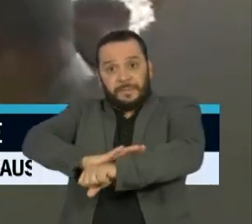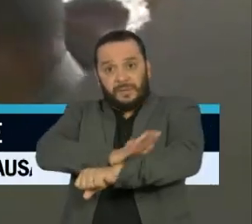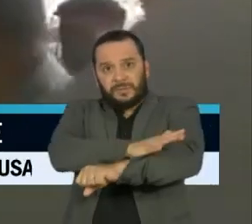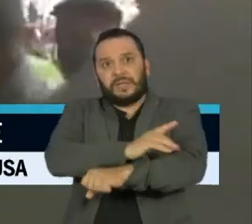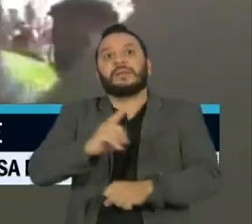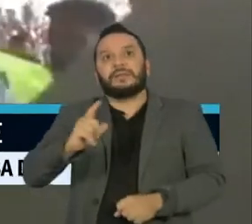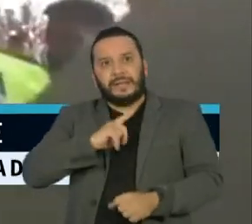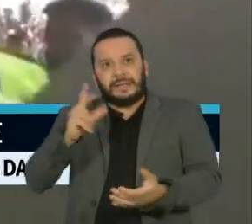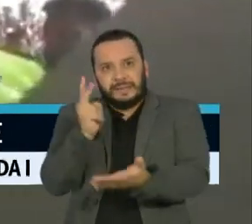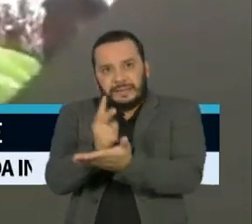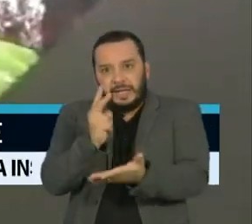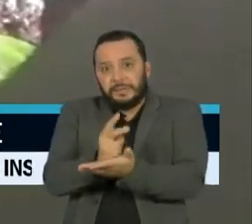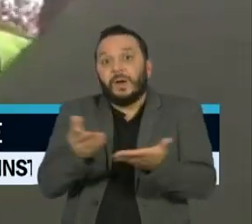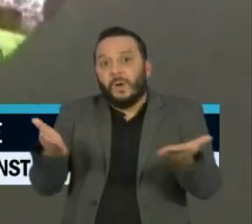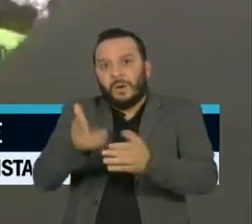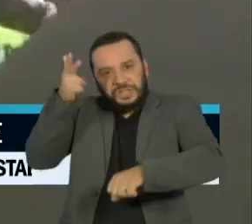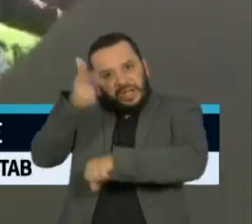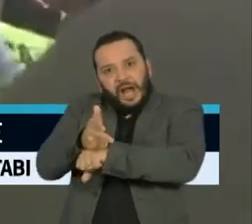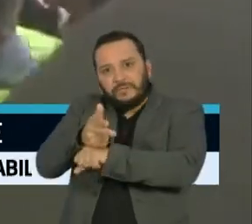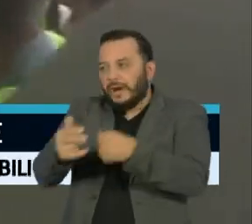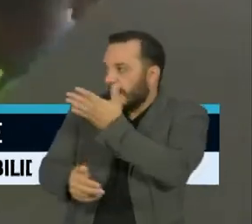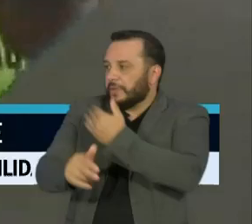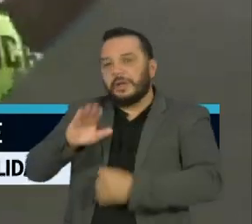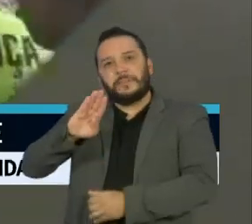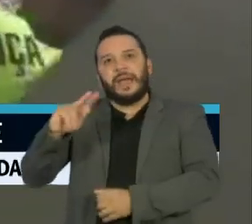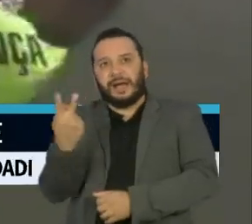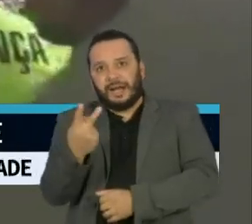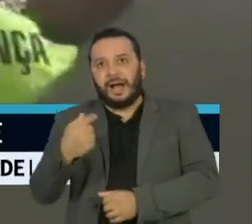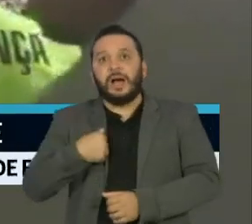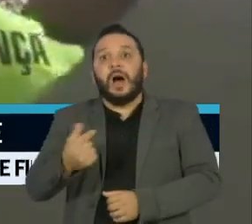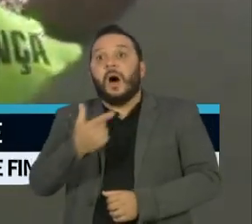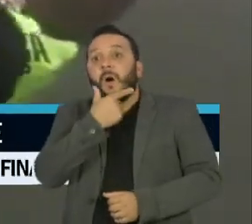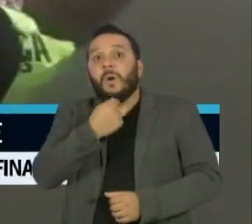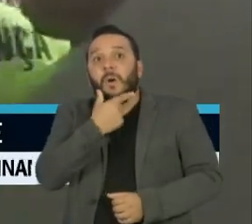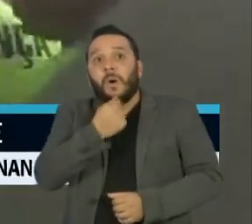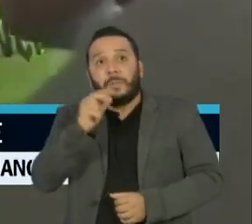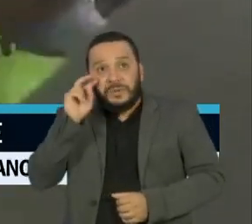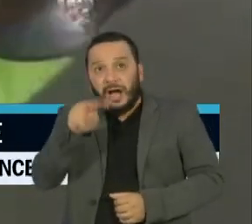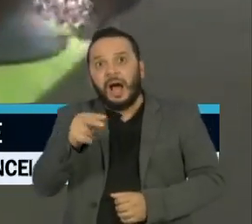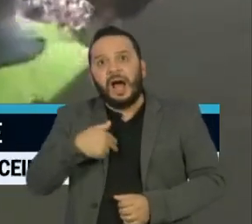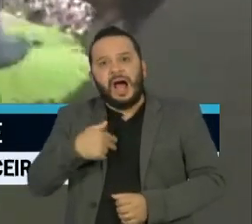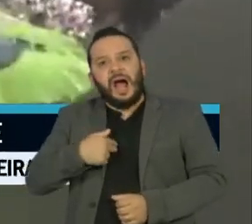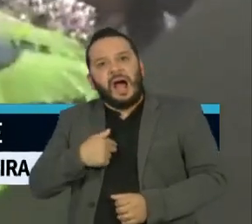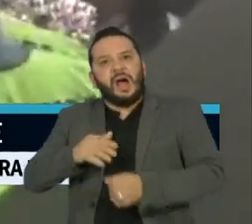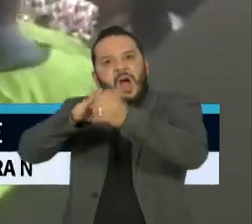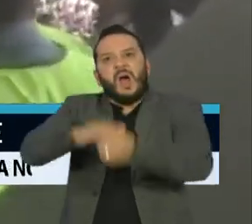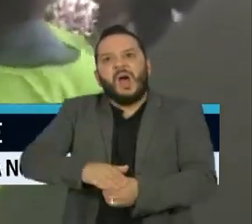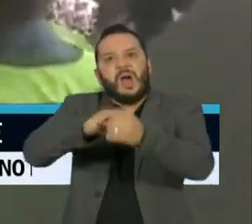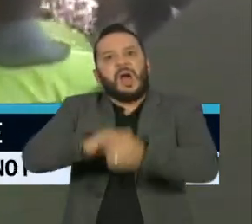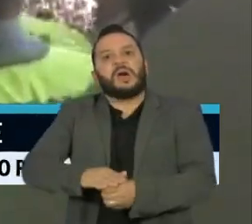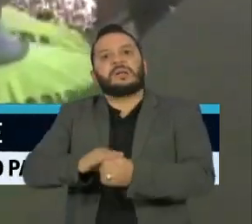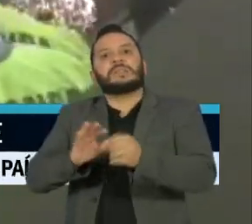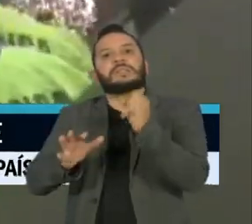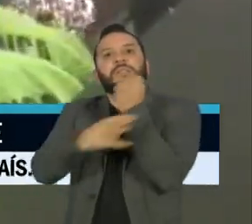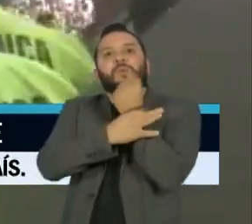existiu, hoje é gravado. Em Belo Horizonte, um torcedor foi flagrado discriminando um